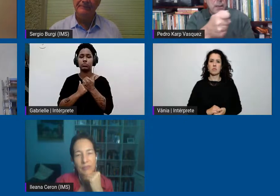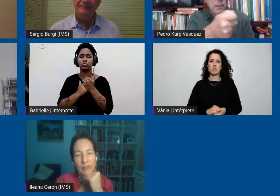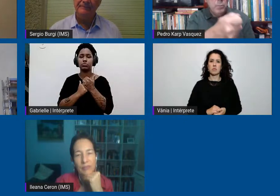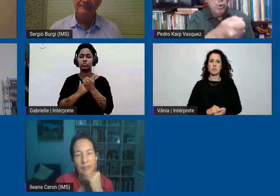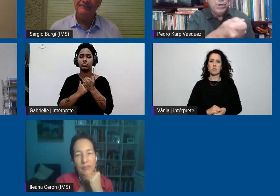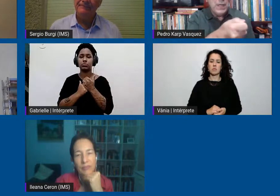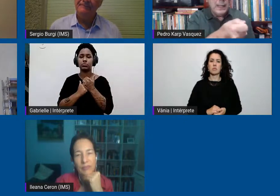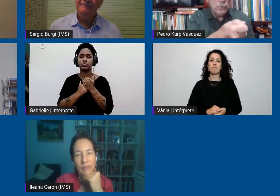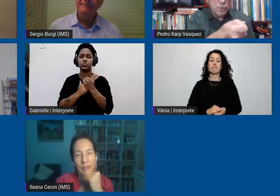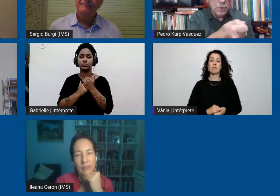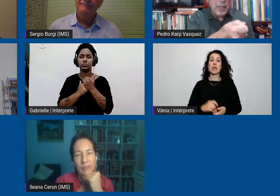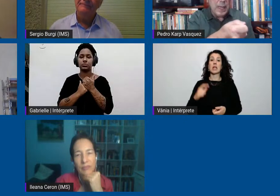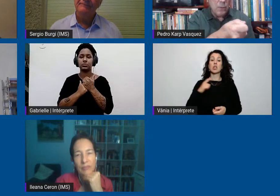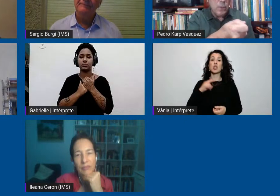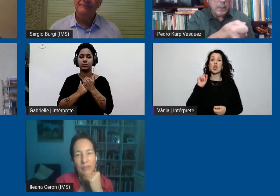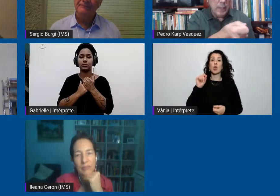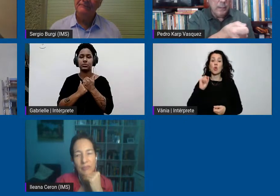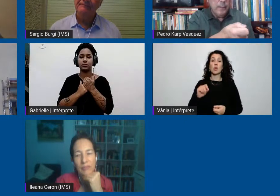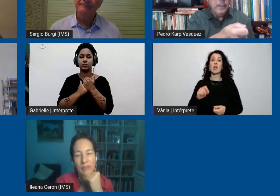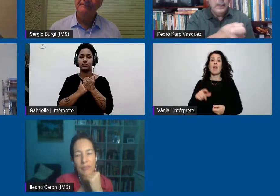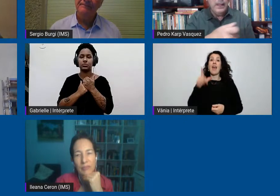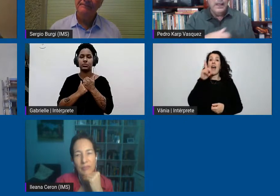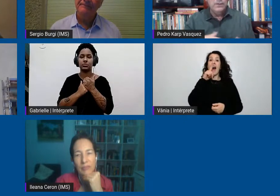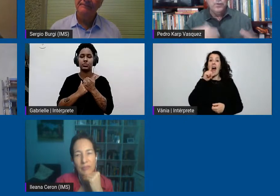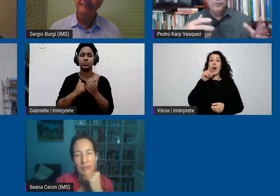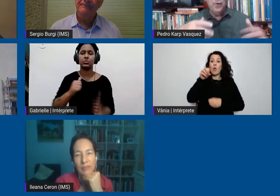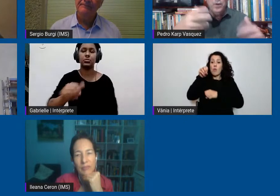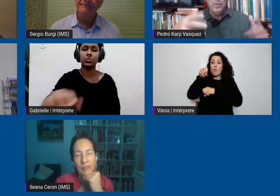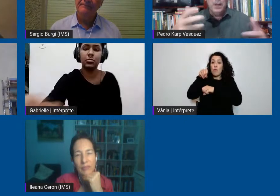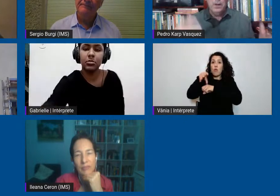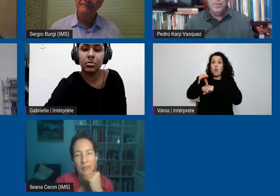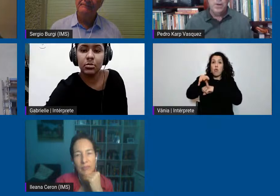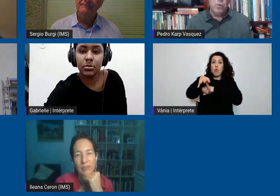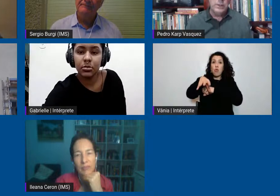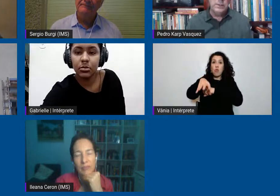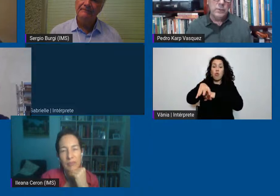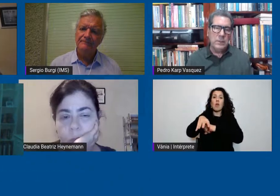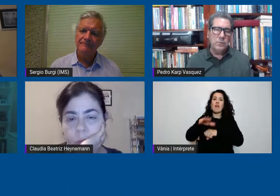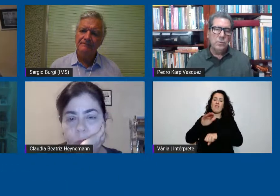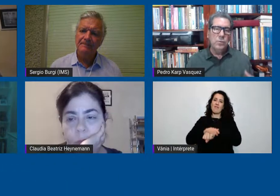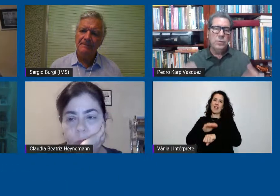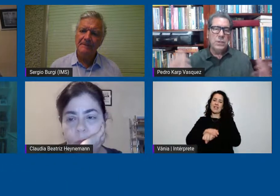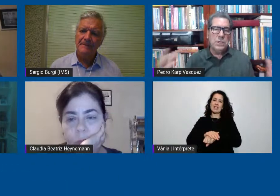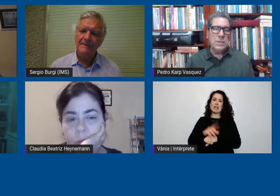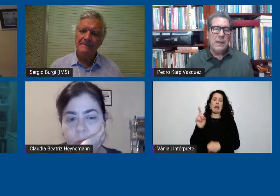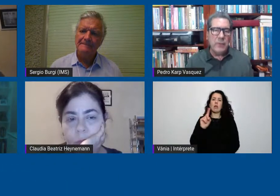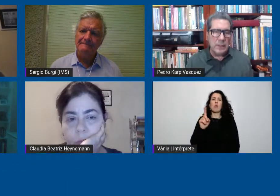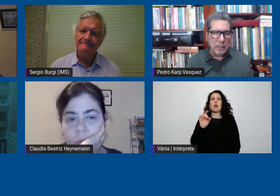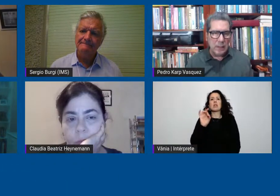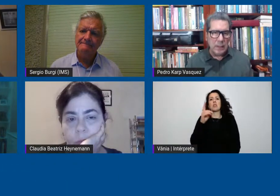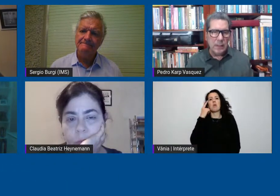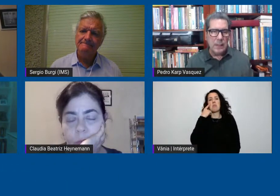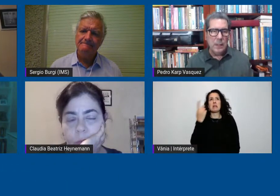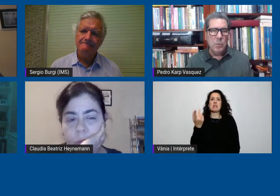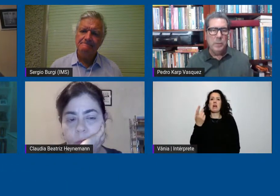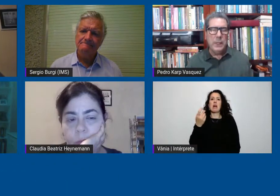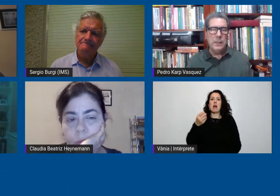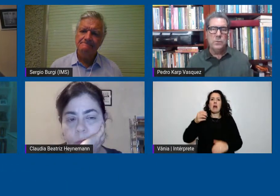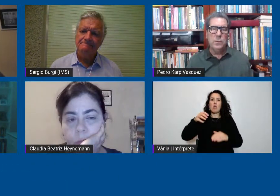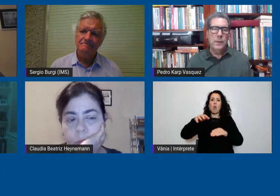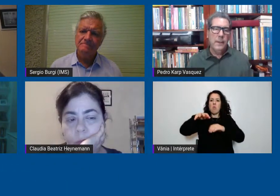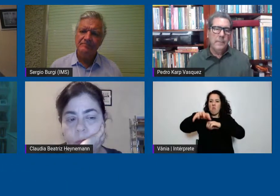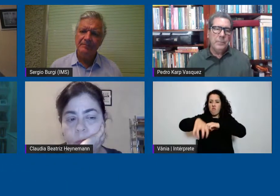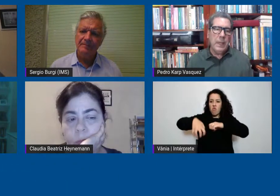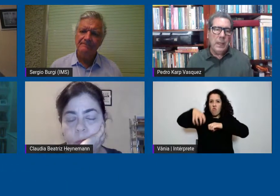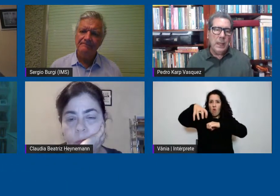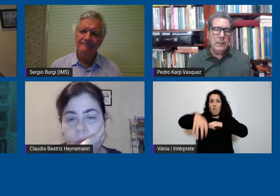era por jatos de água, né? Não foi uma coisa, você não tinha escavadeira naquele